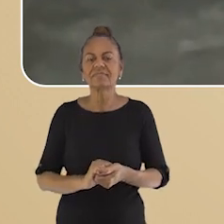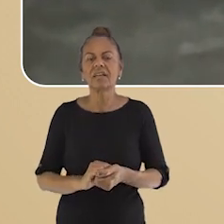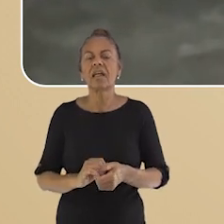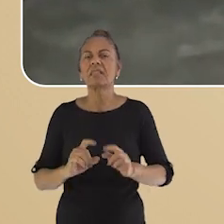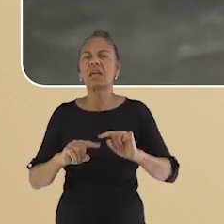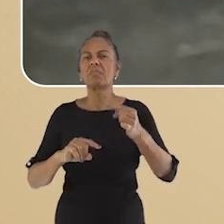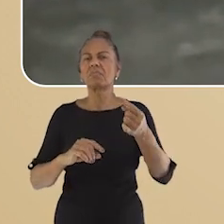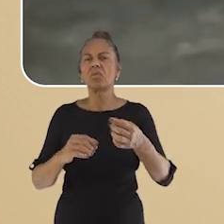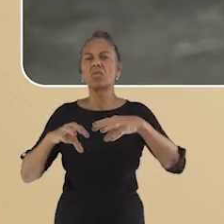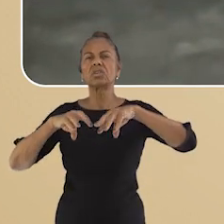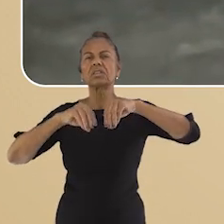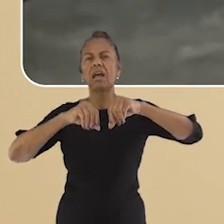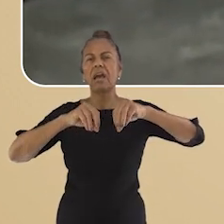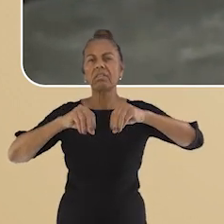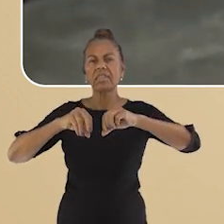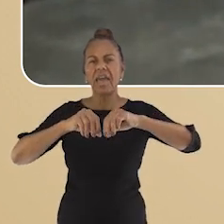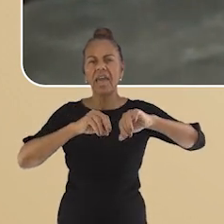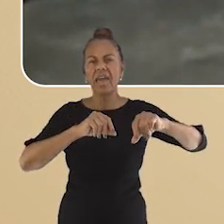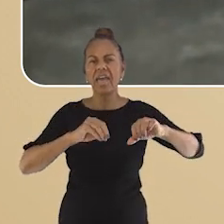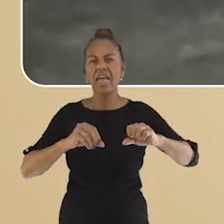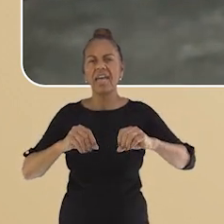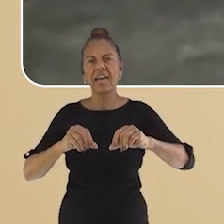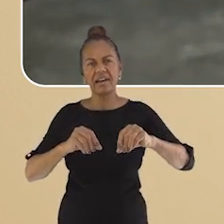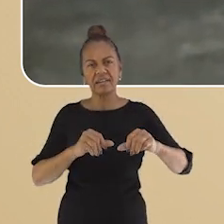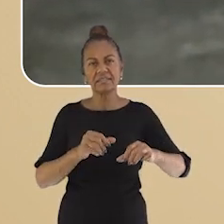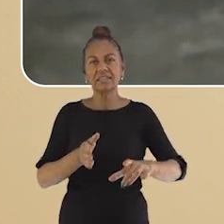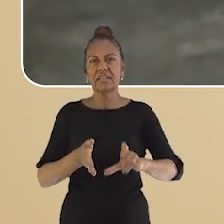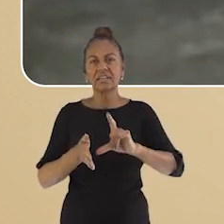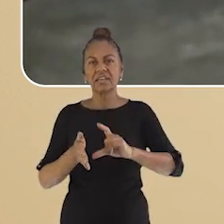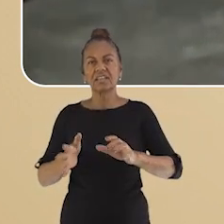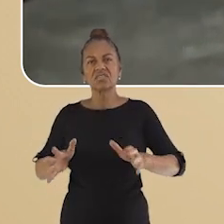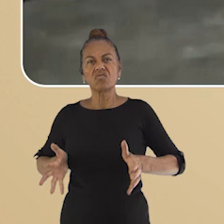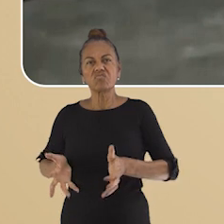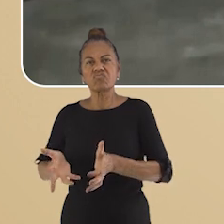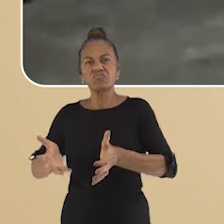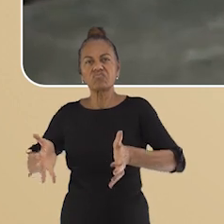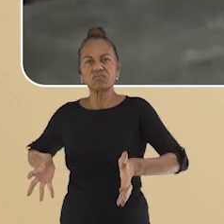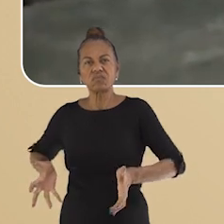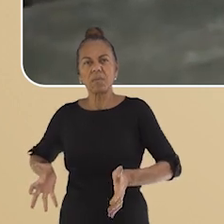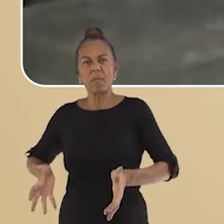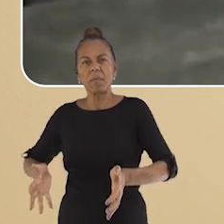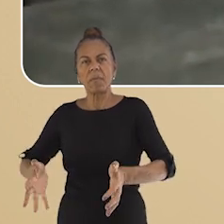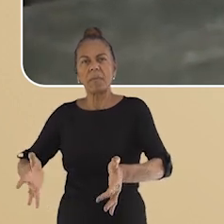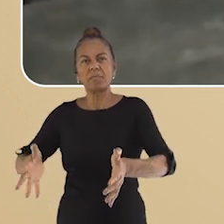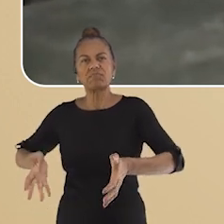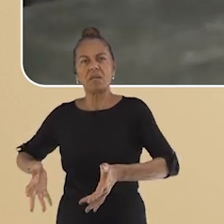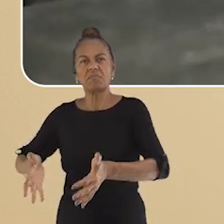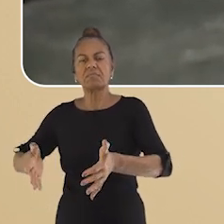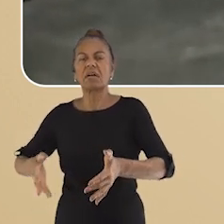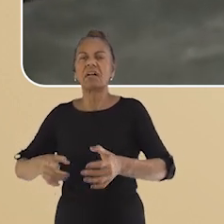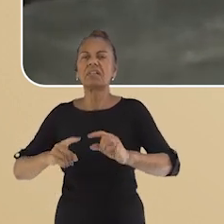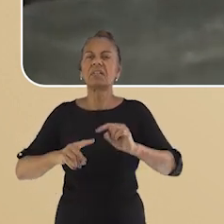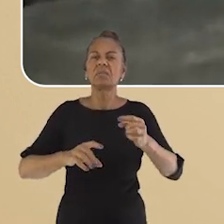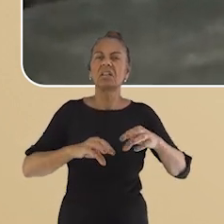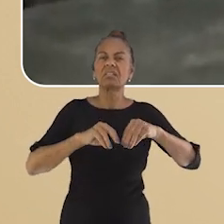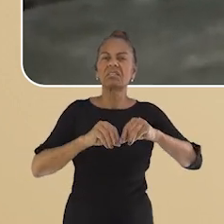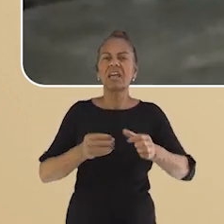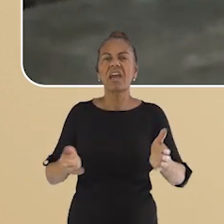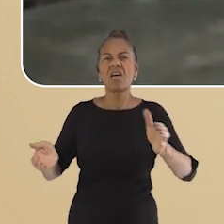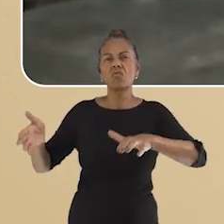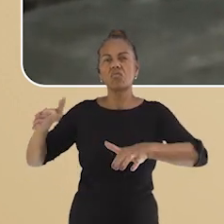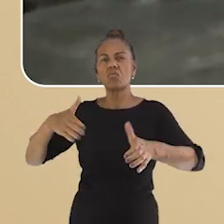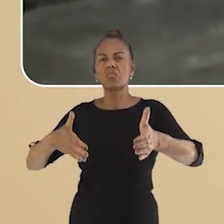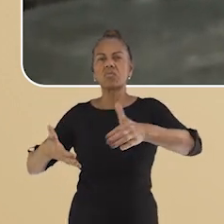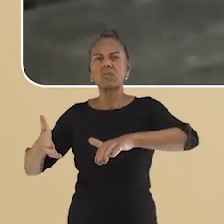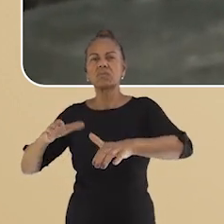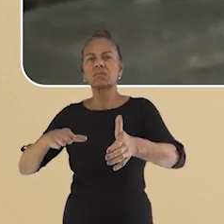Aí tudo foi aterrado. A draga começou a cavar, né? Cavar, aterrando, que o rio diminuiu